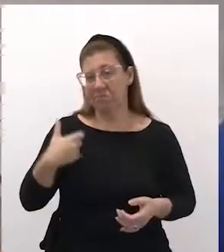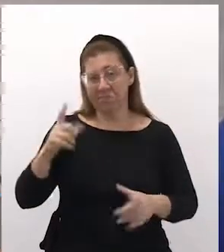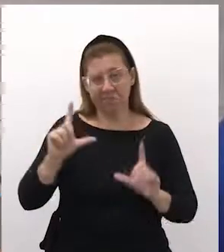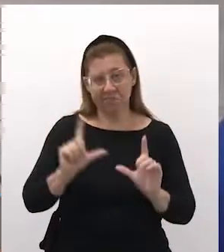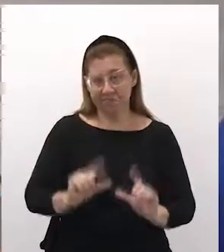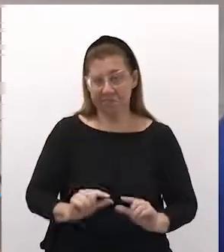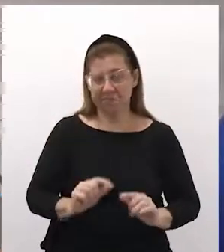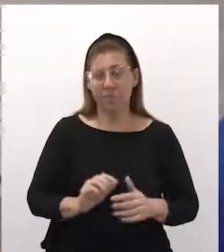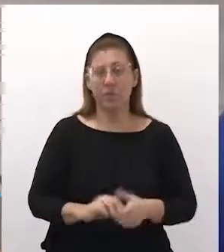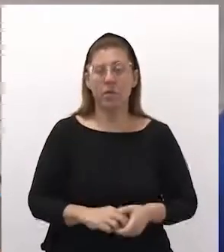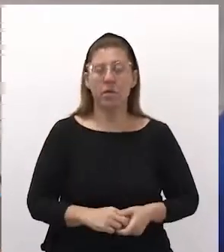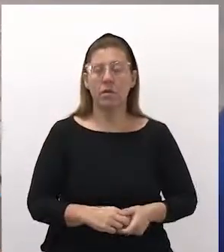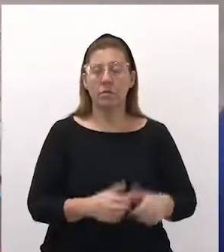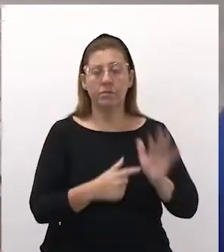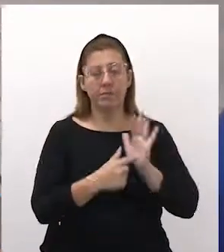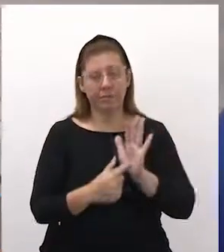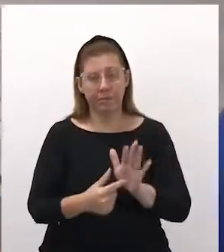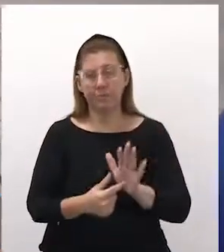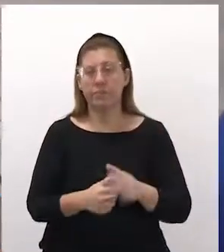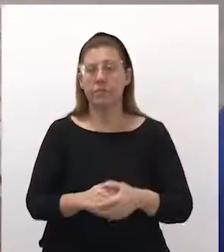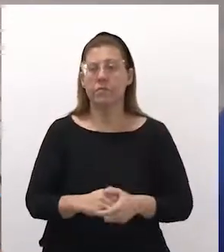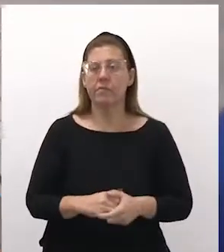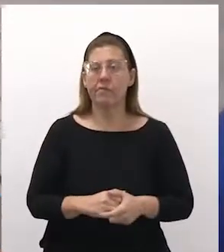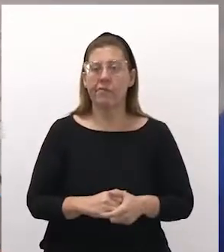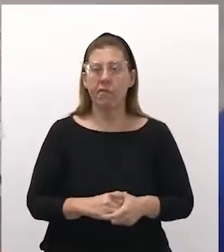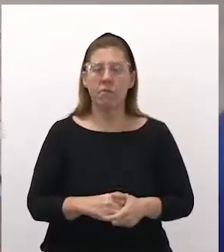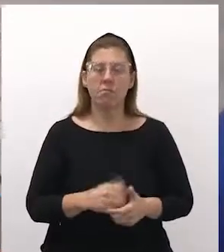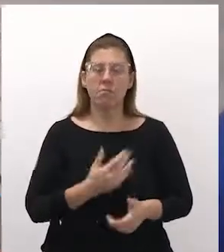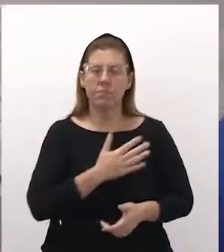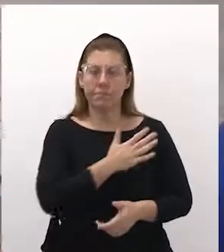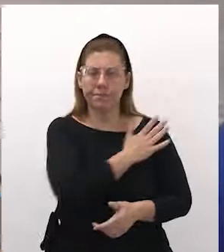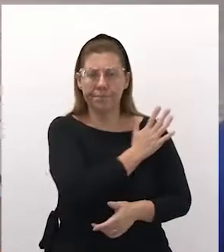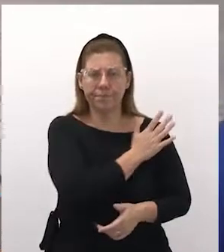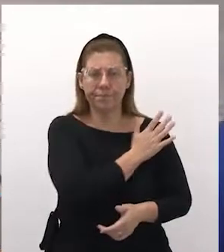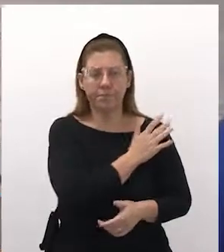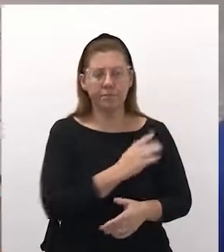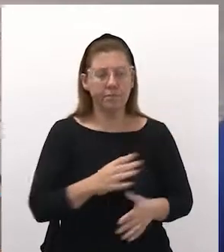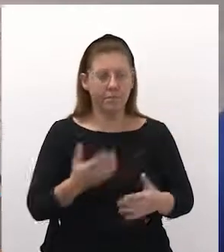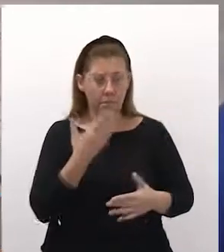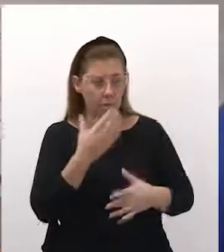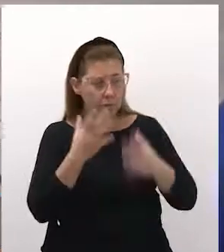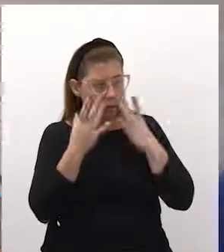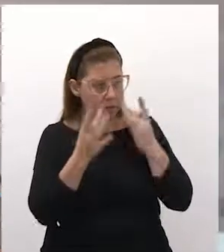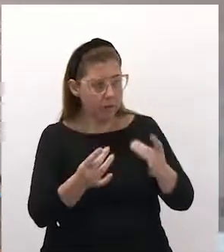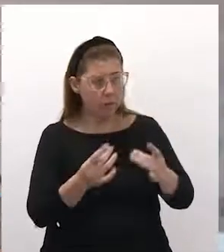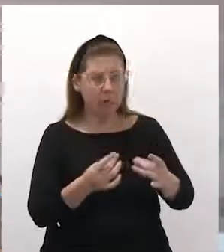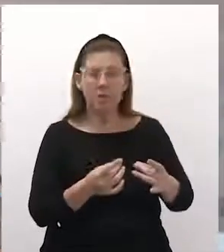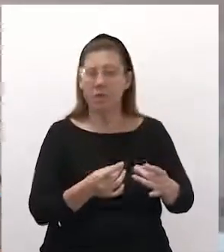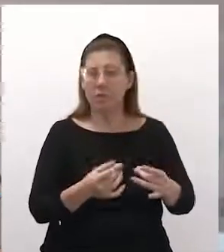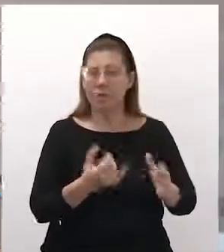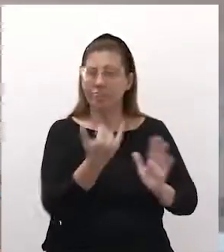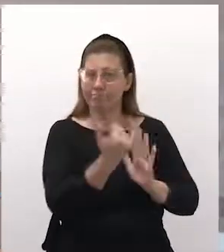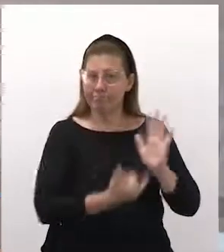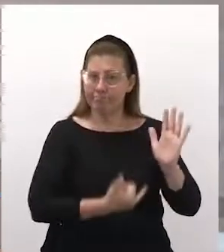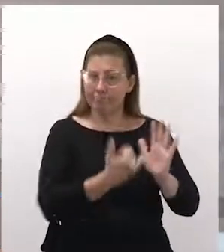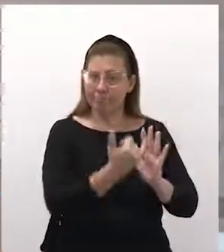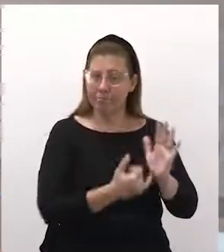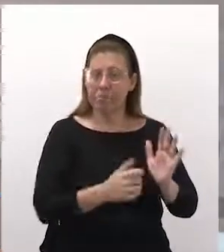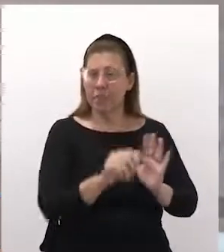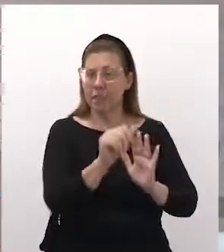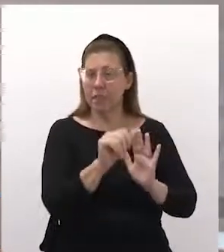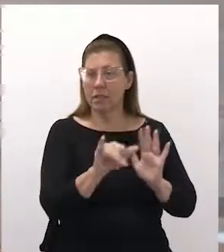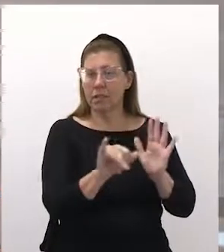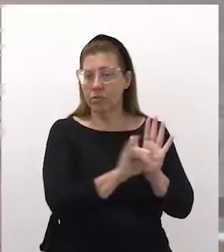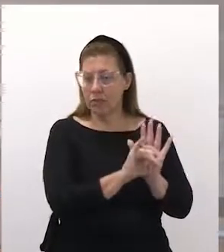atos infracionais, às sentenças definidas e às discriminações que fluem em atenção às identidades interseccionais. Ou